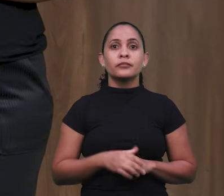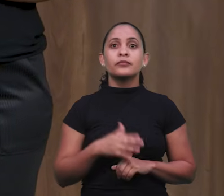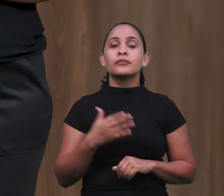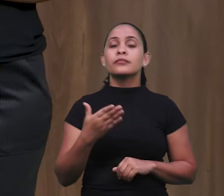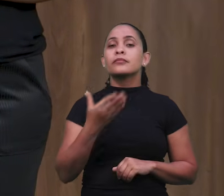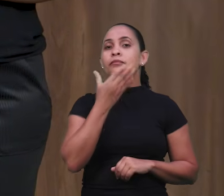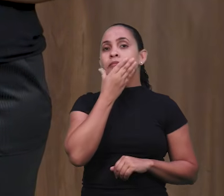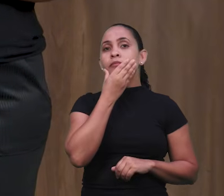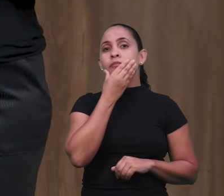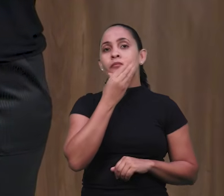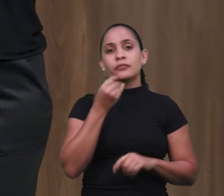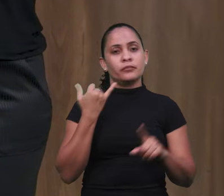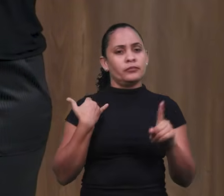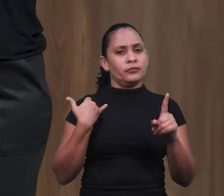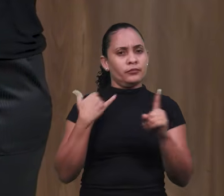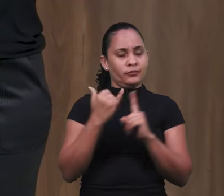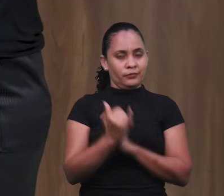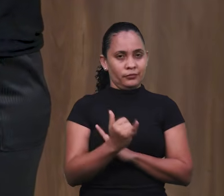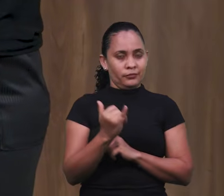Profeta,